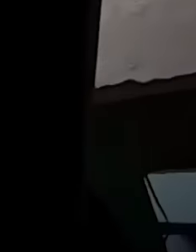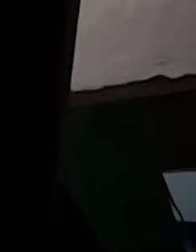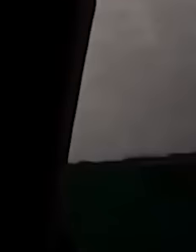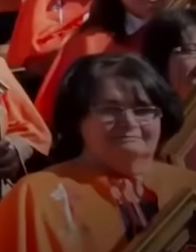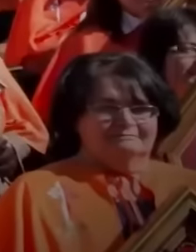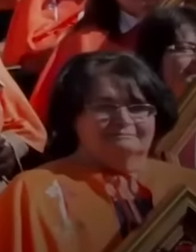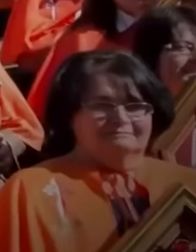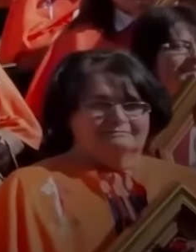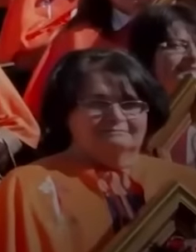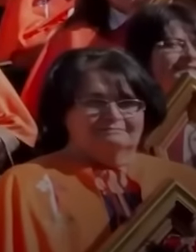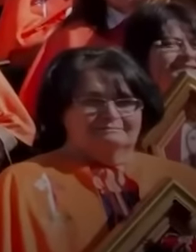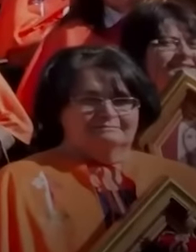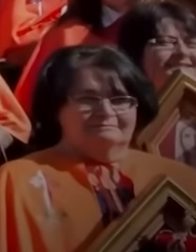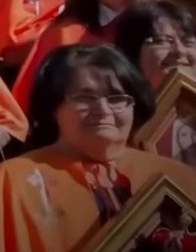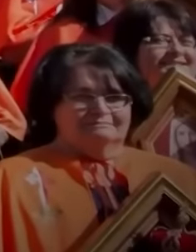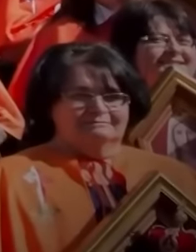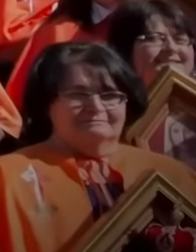mundo.